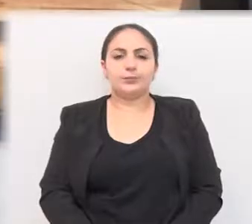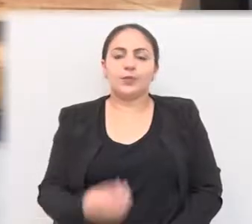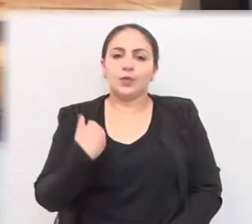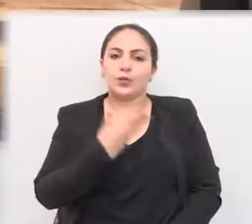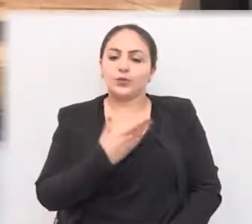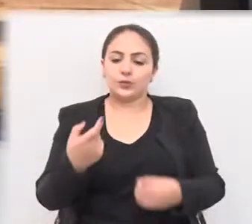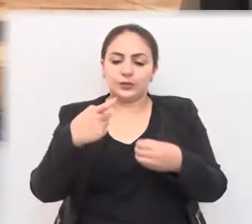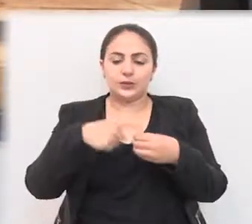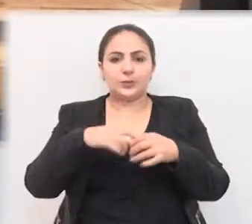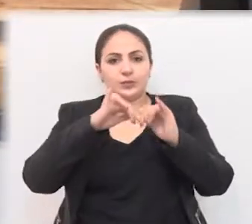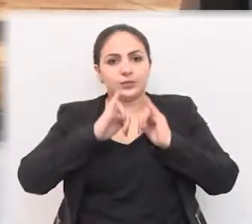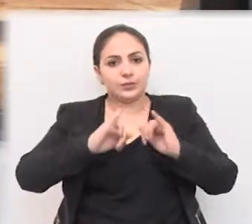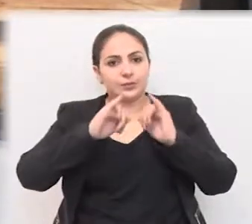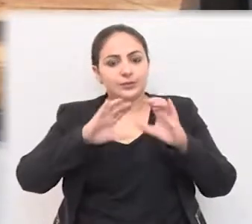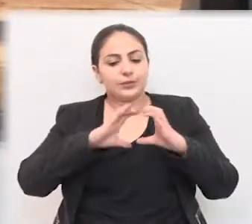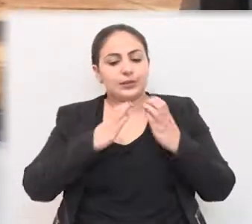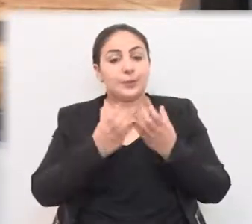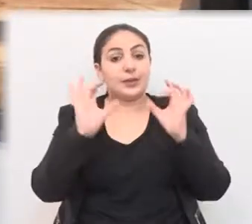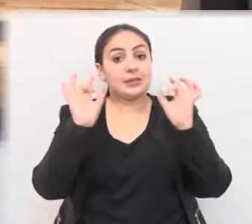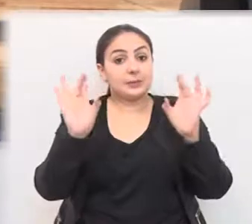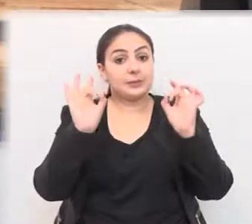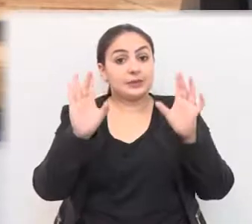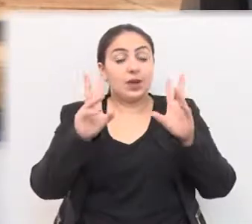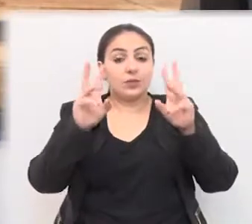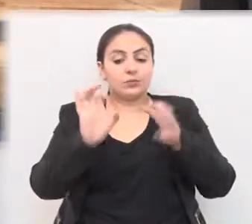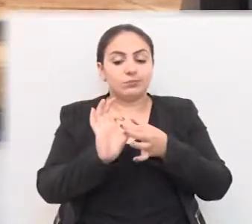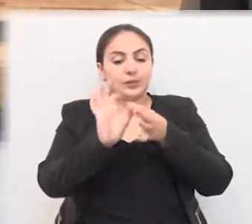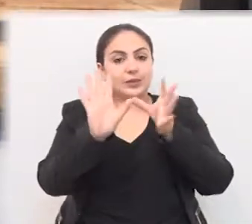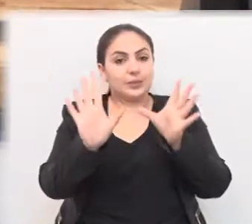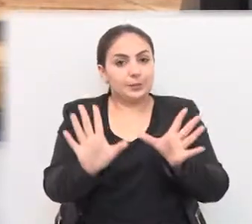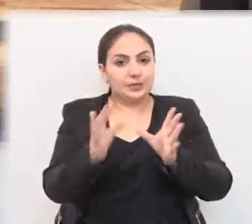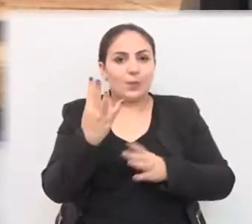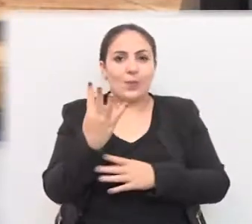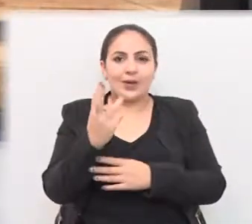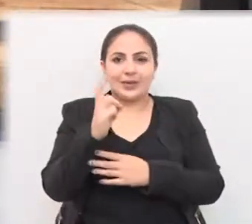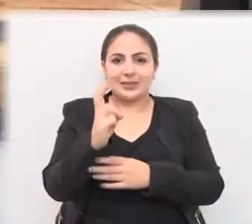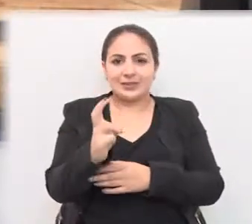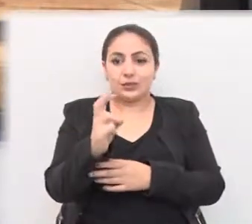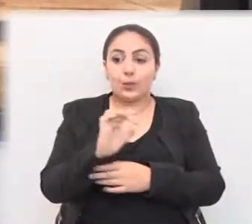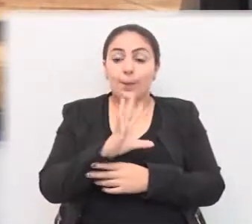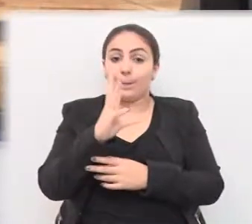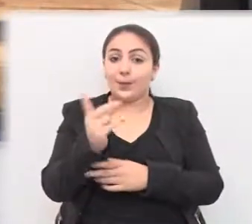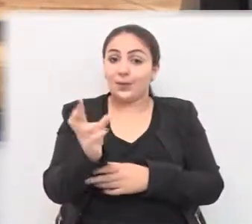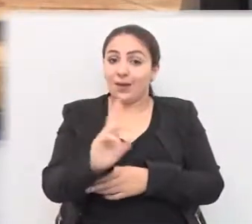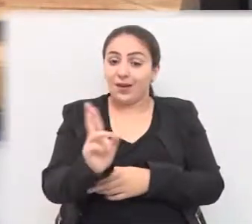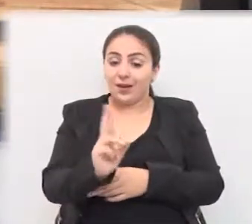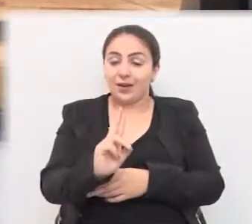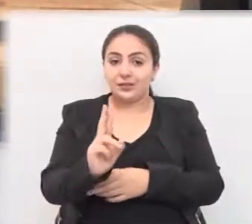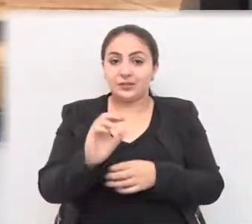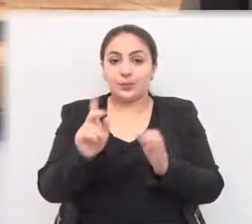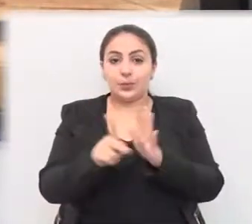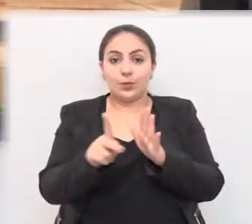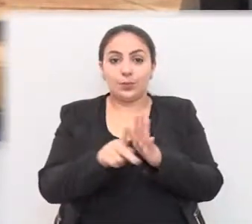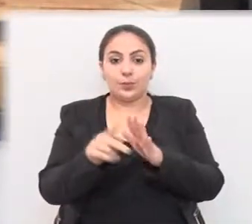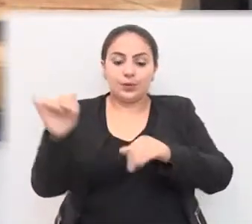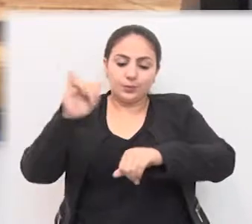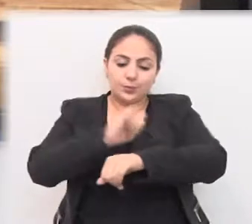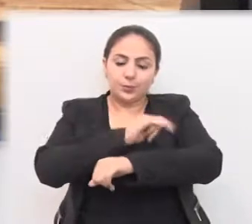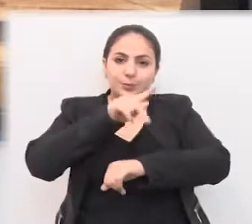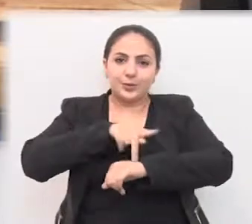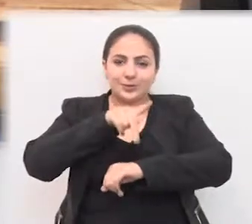Estamos de volta com o Jornal da Câmara, especial sobre a liberação dos 45 milhões de reais para o aeroporto de